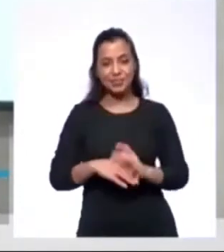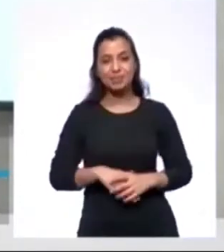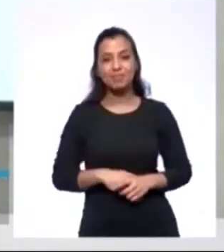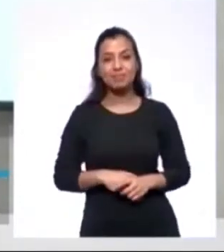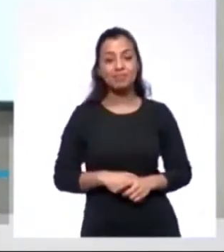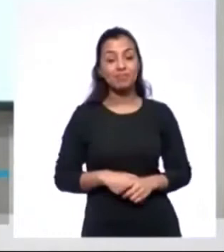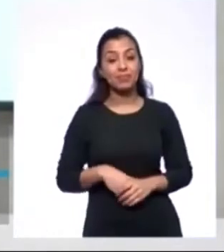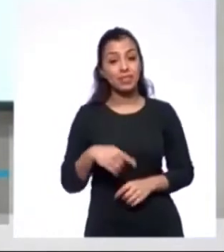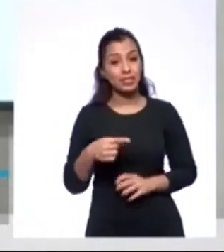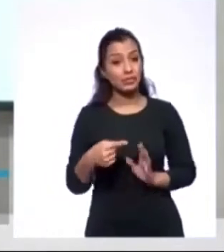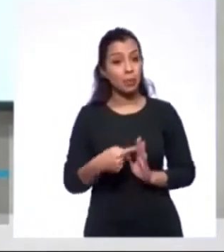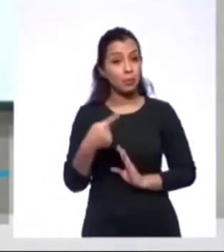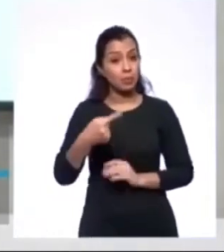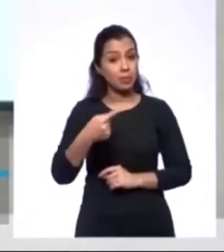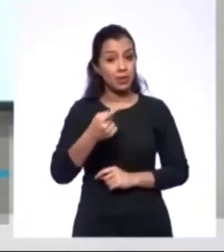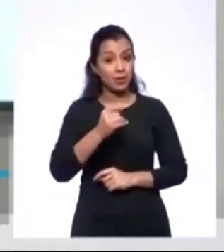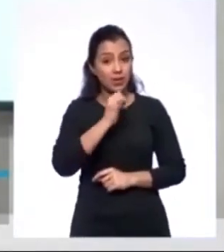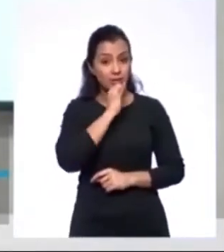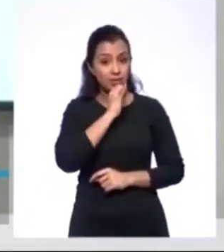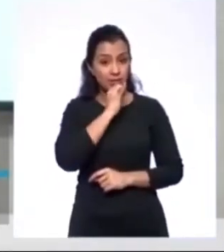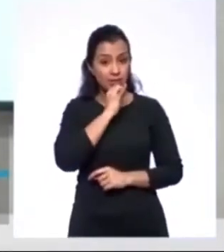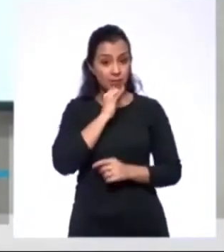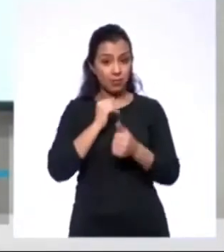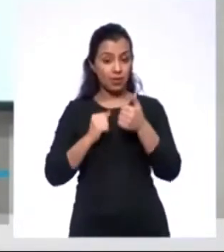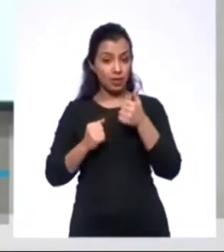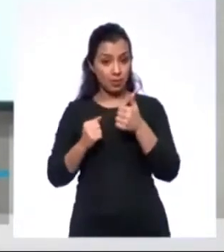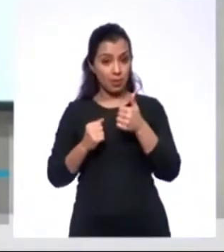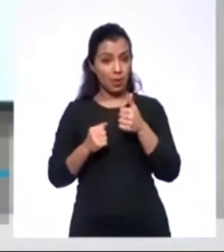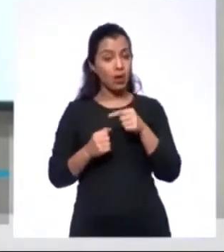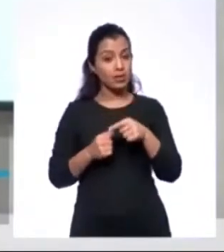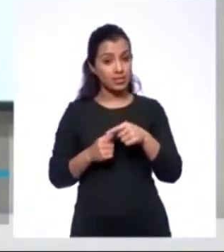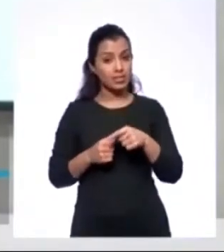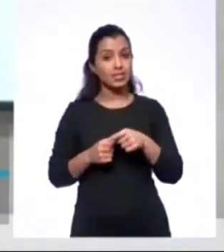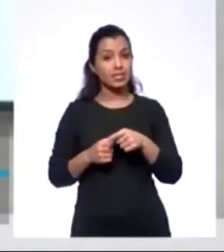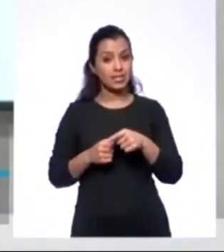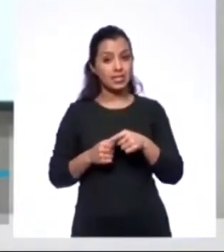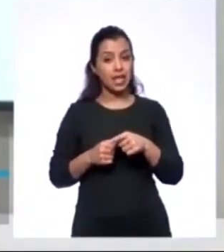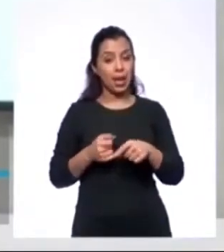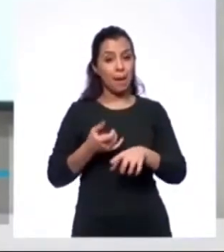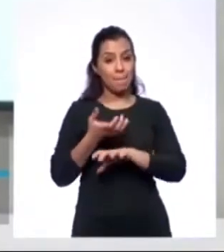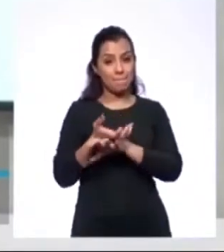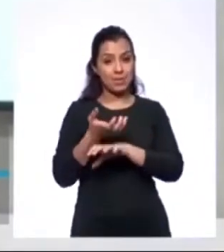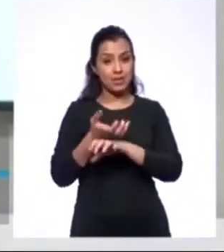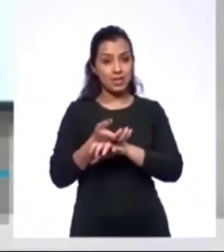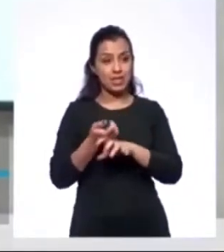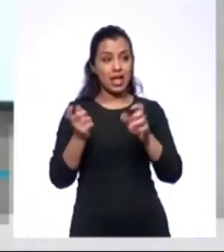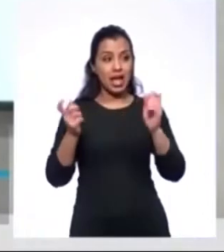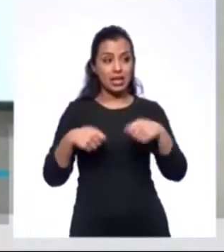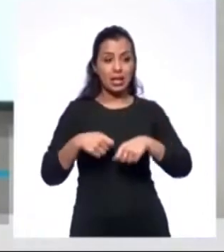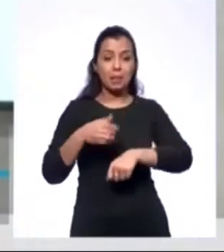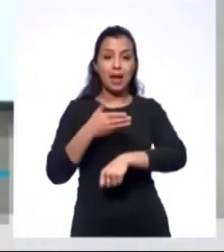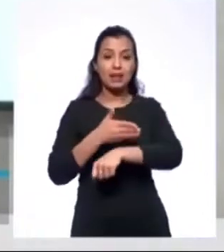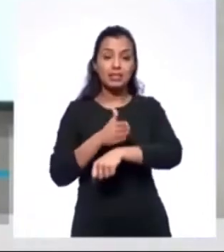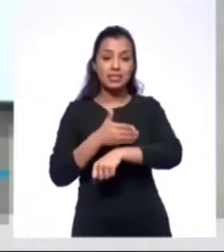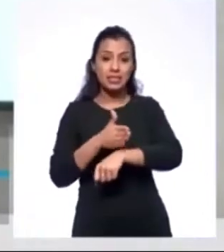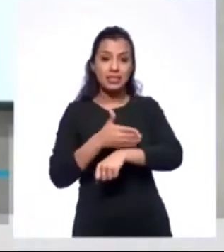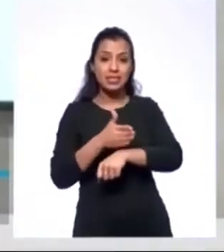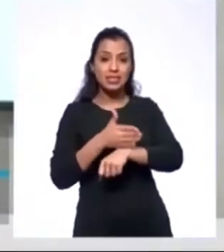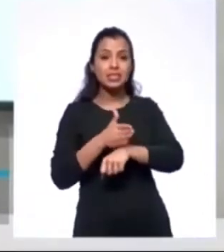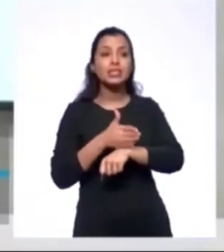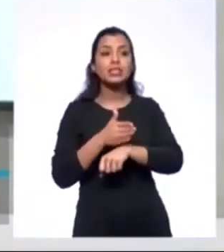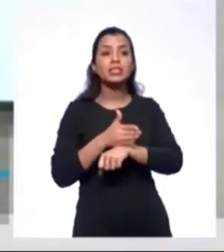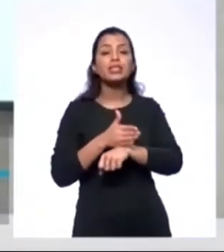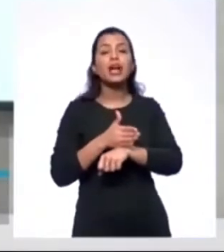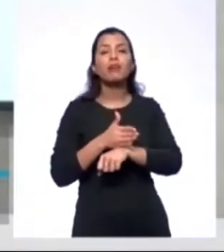esse foi o primeiro exemplo tá é isso essa matéria de análise combinatória ela tem que ser treinada com